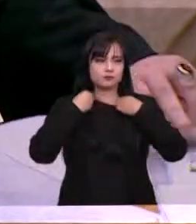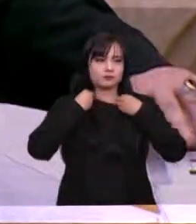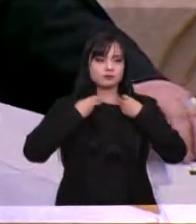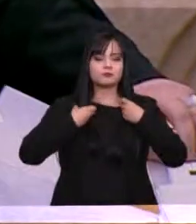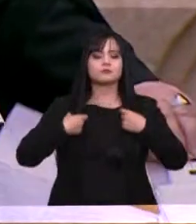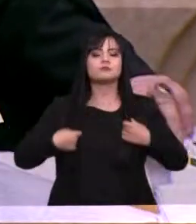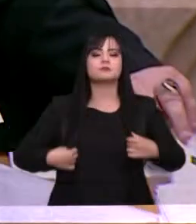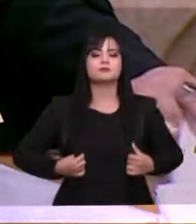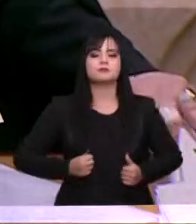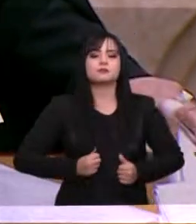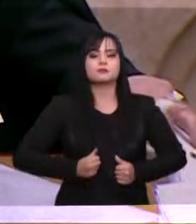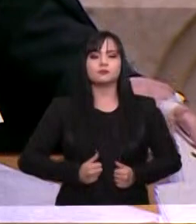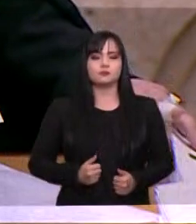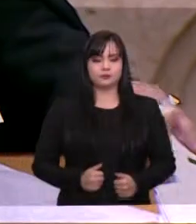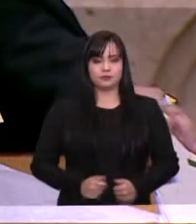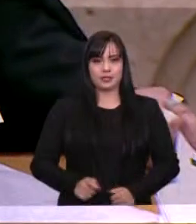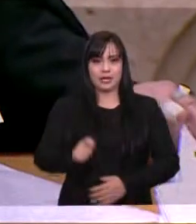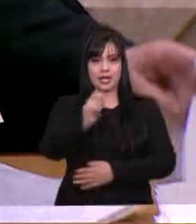ainda